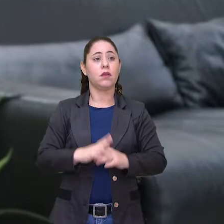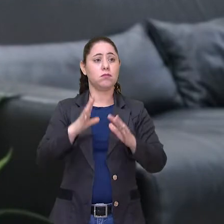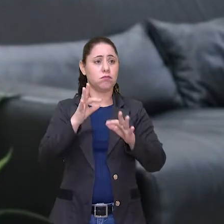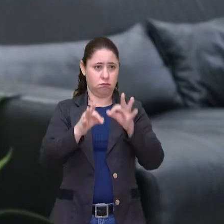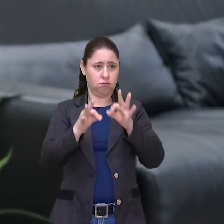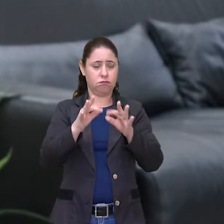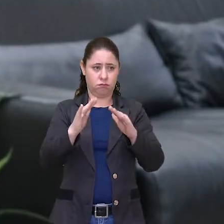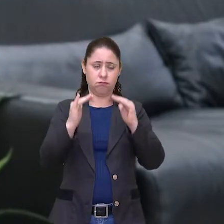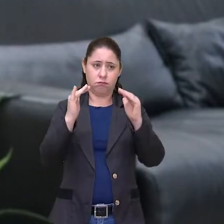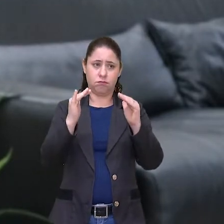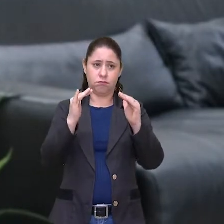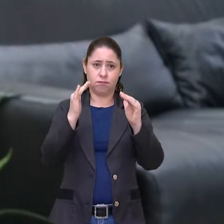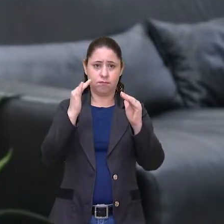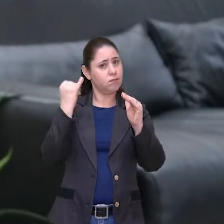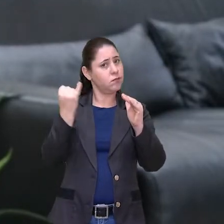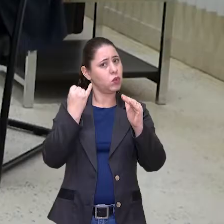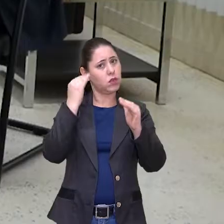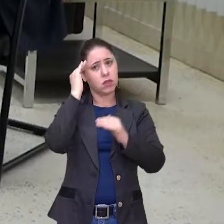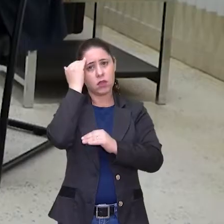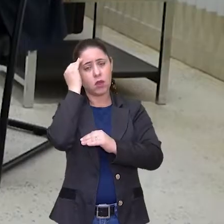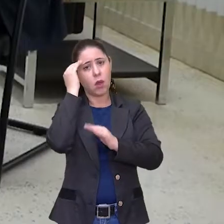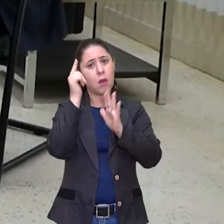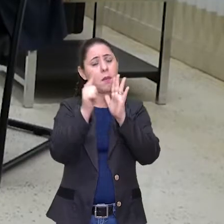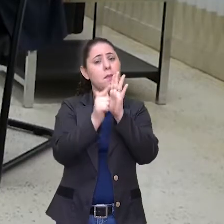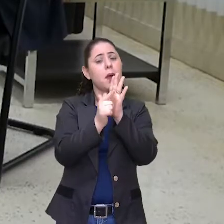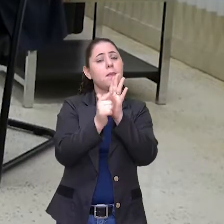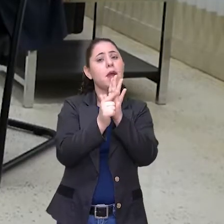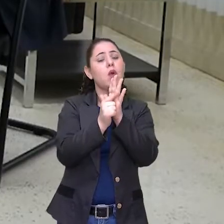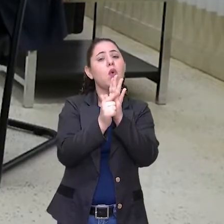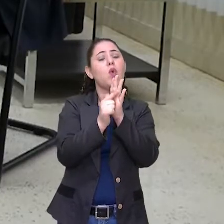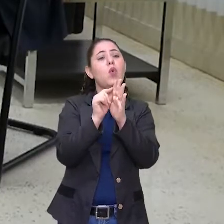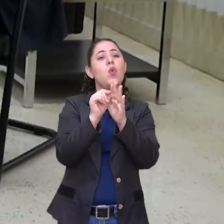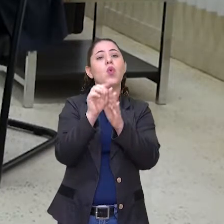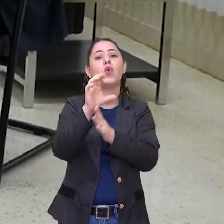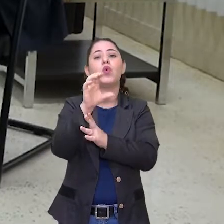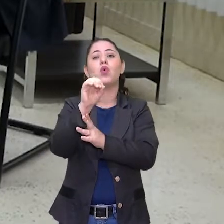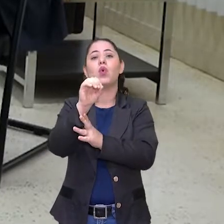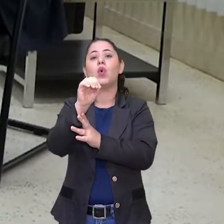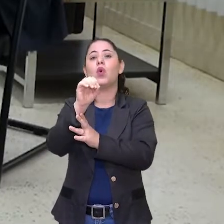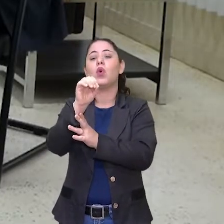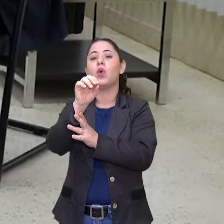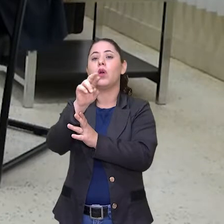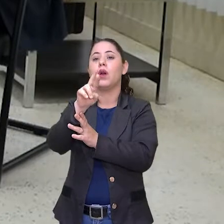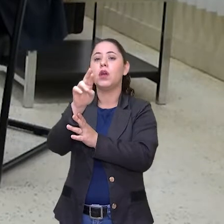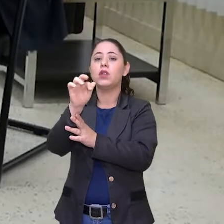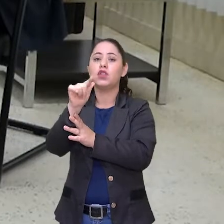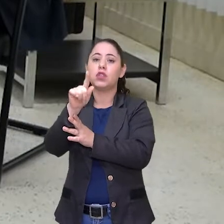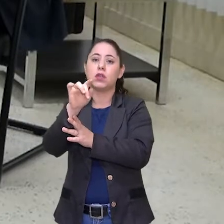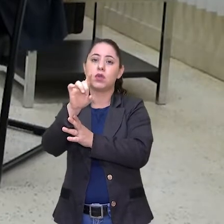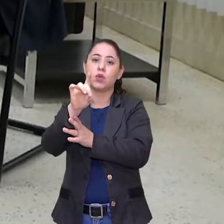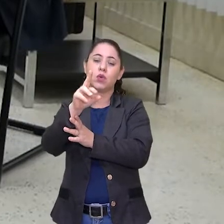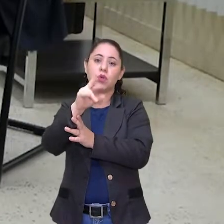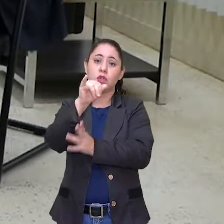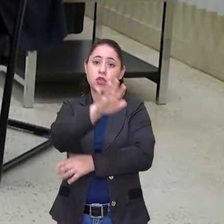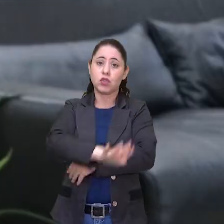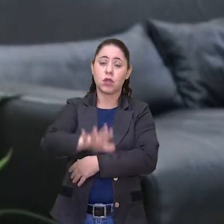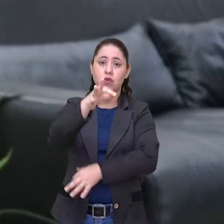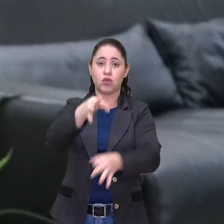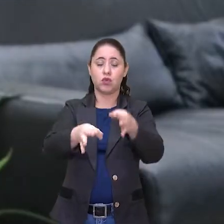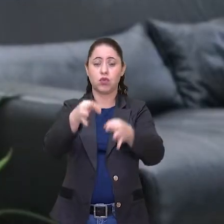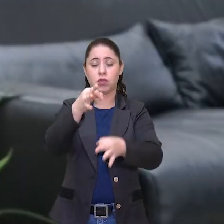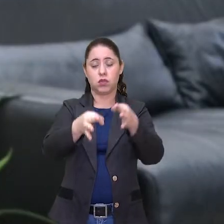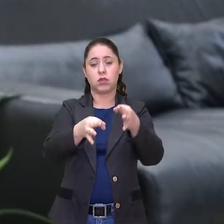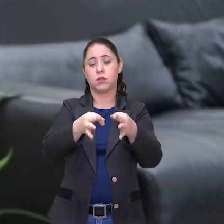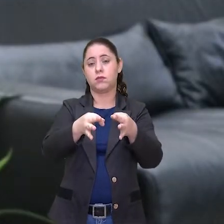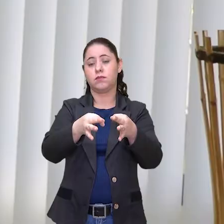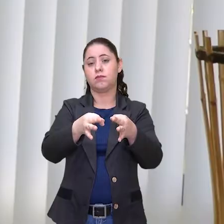acho importante agora, então, a gente entender qual é o papel da Corregedoria nisso, né? Qual é a responsabilidade da Corregedoria Geral de